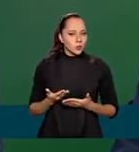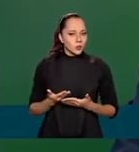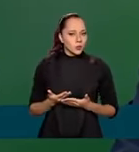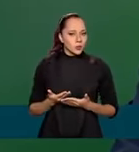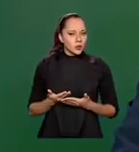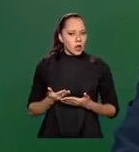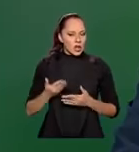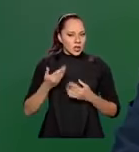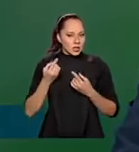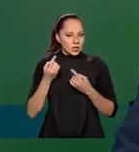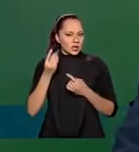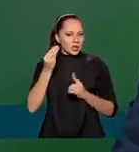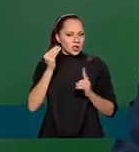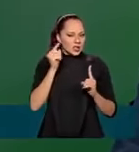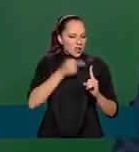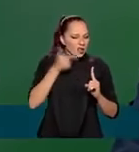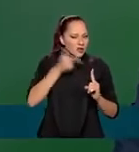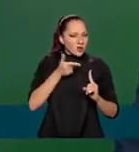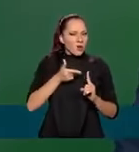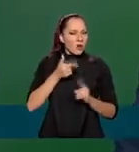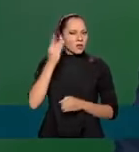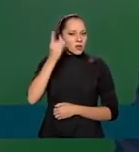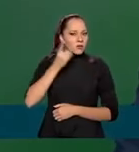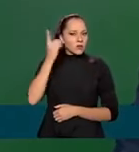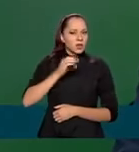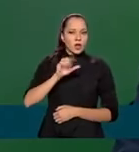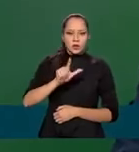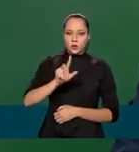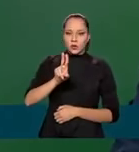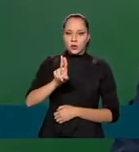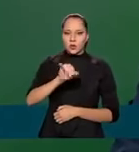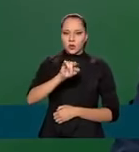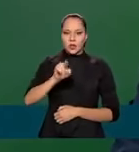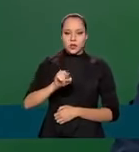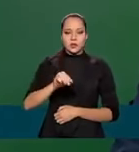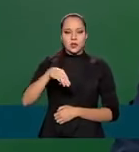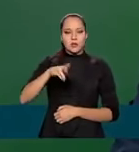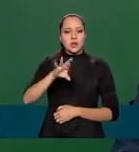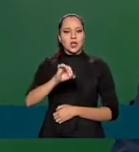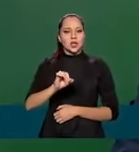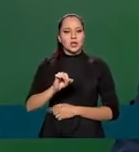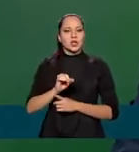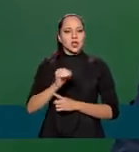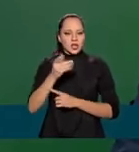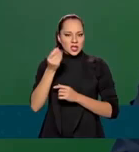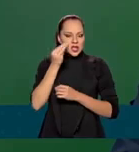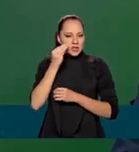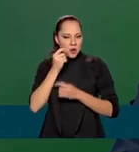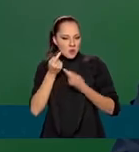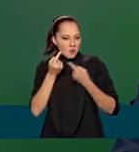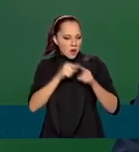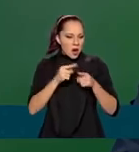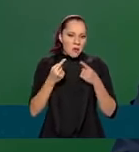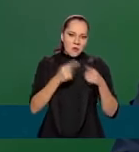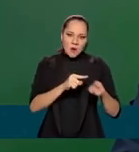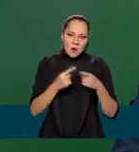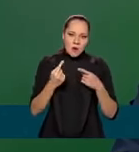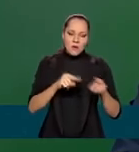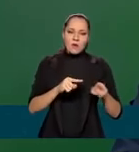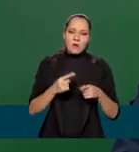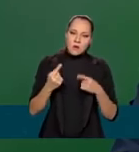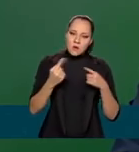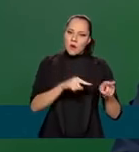já tentou o deputado Luís Miranda construiu hoje contra o senhor Jair